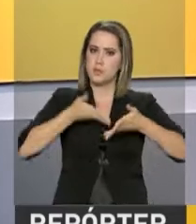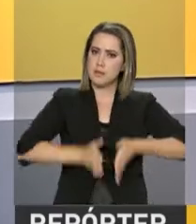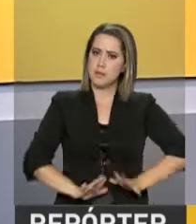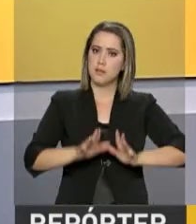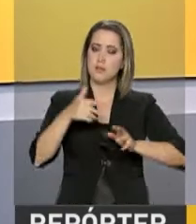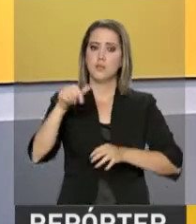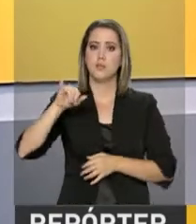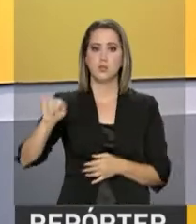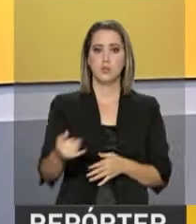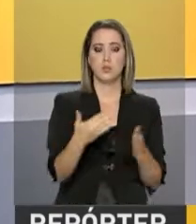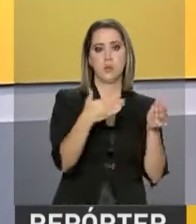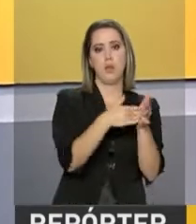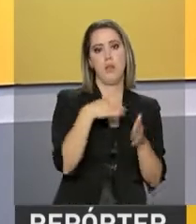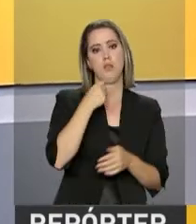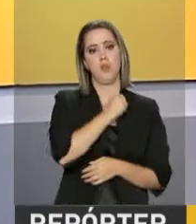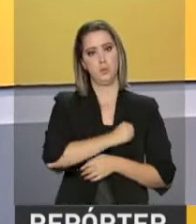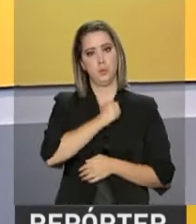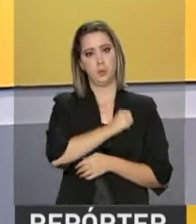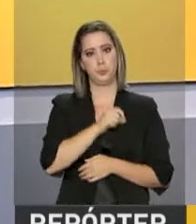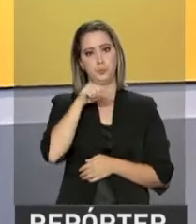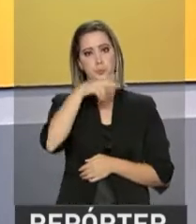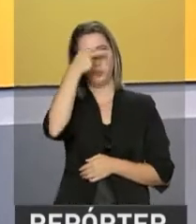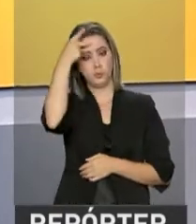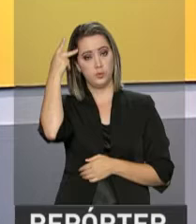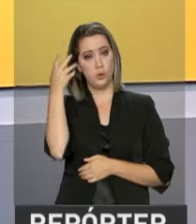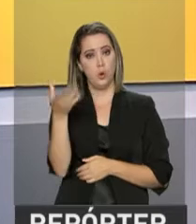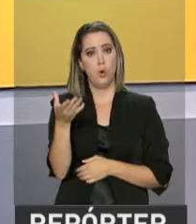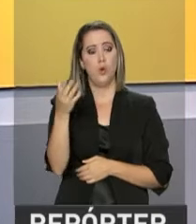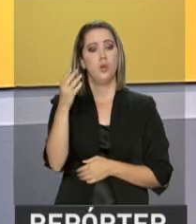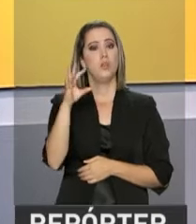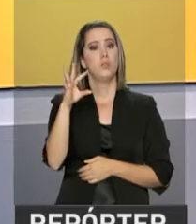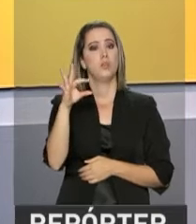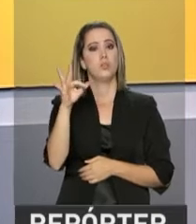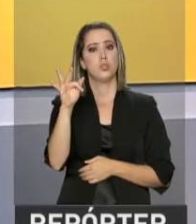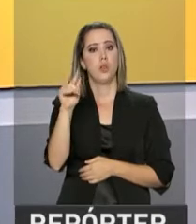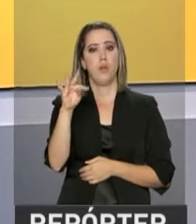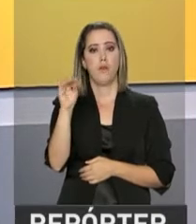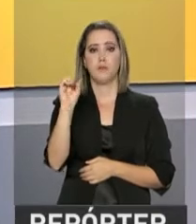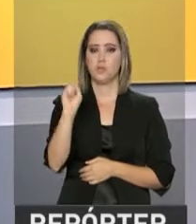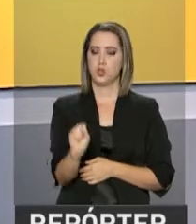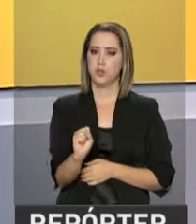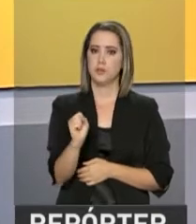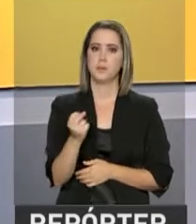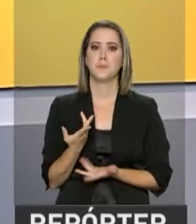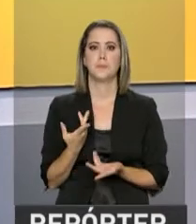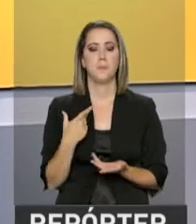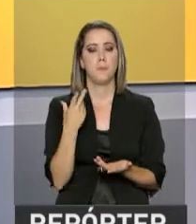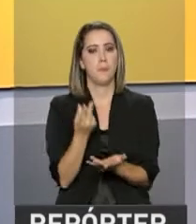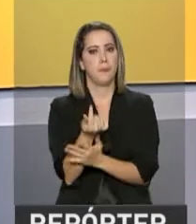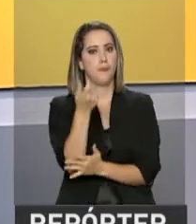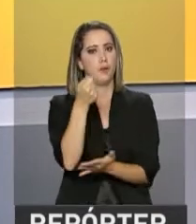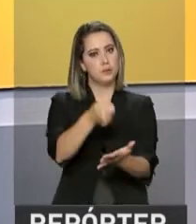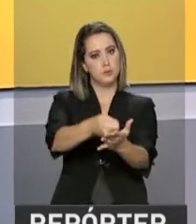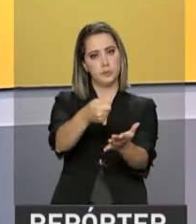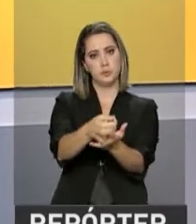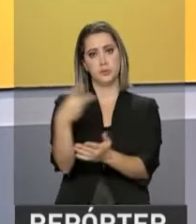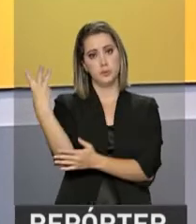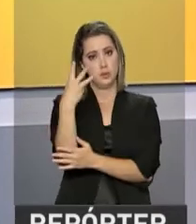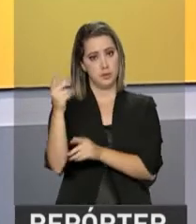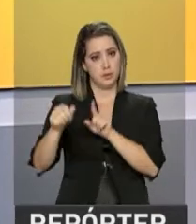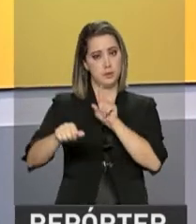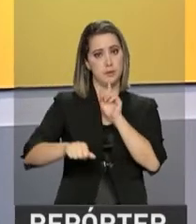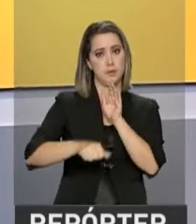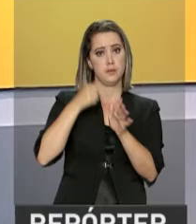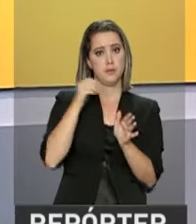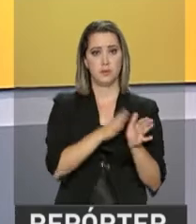trabalhadores nascidos entre janeiro e agosto, que tinham contas inativas do FGTS. O valor pago nas três